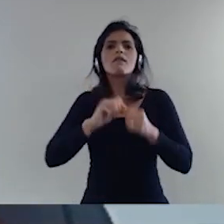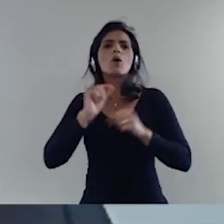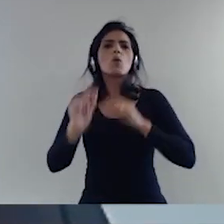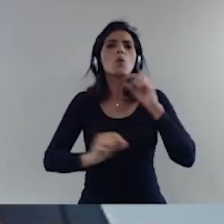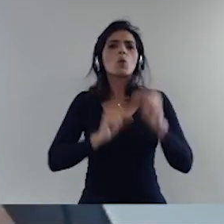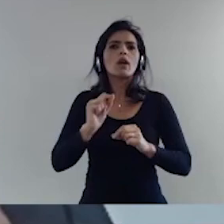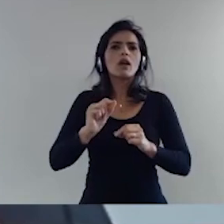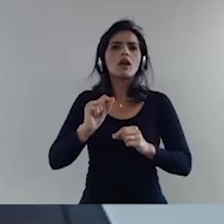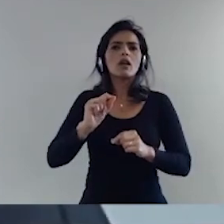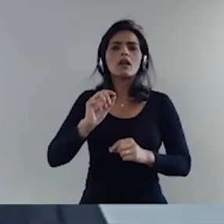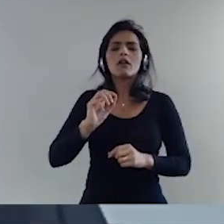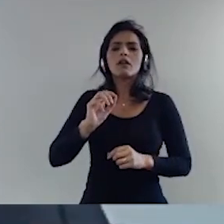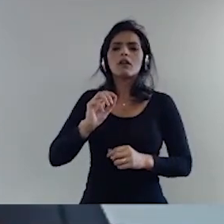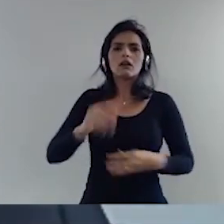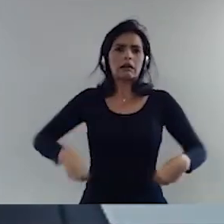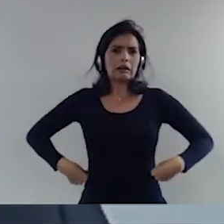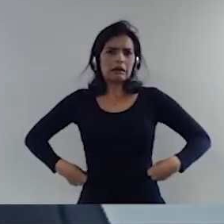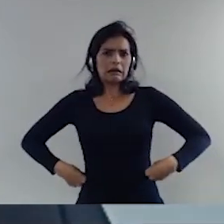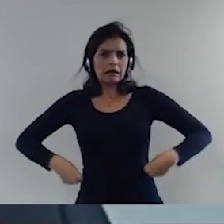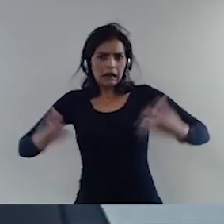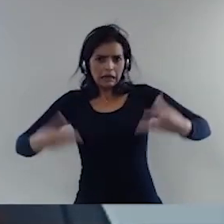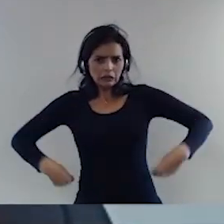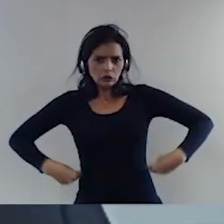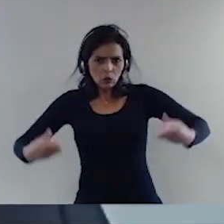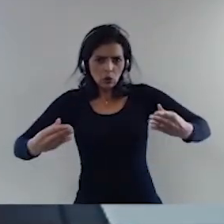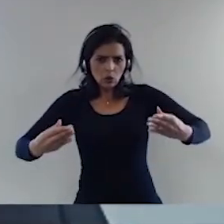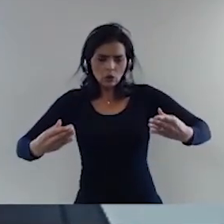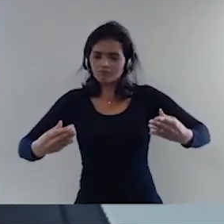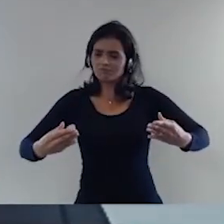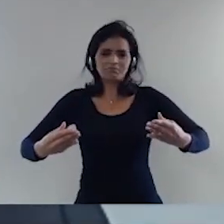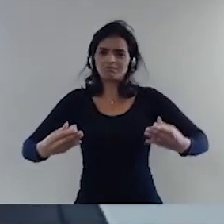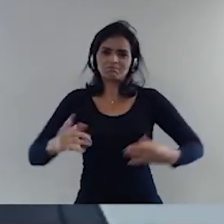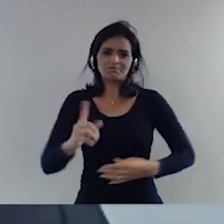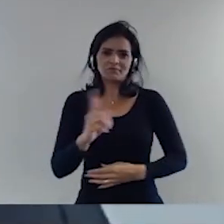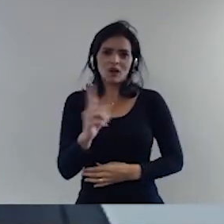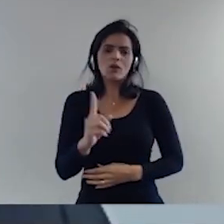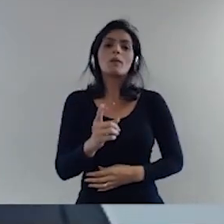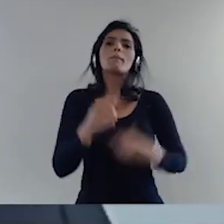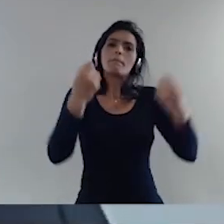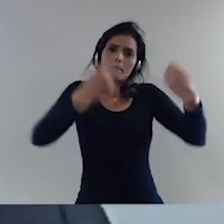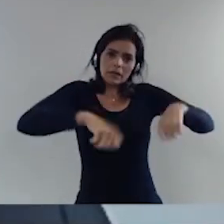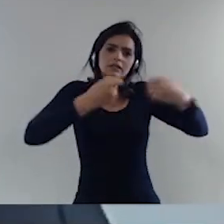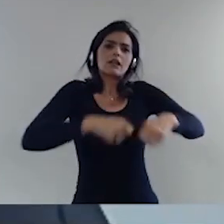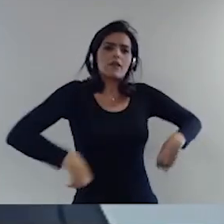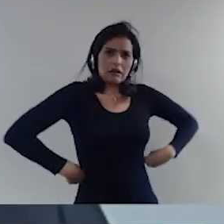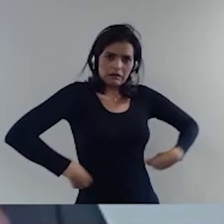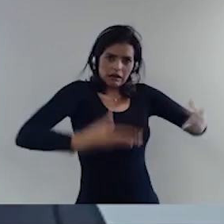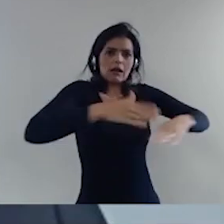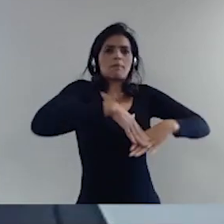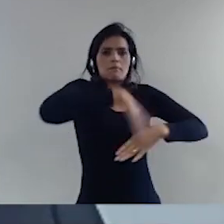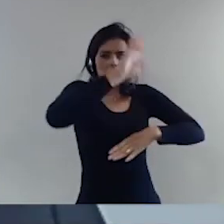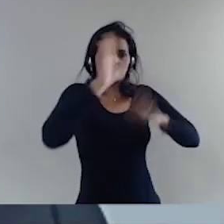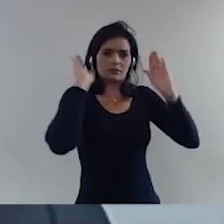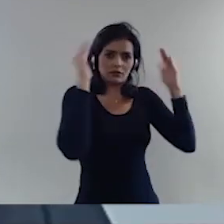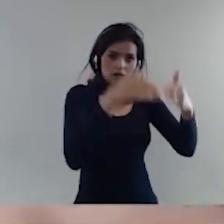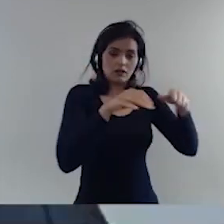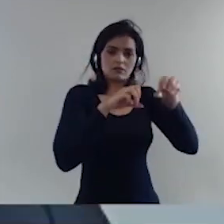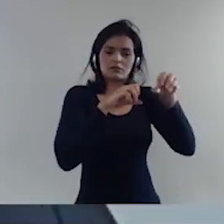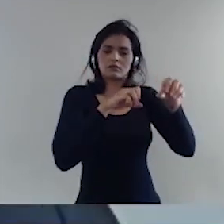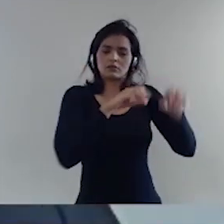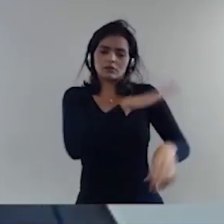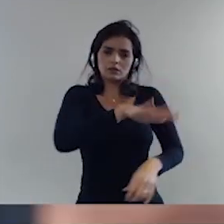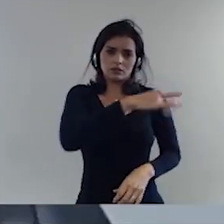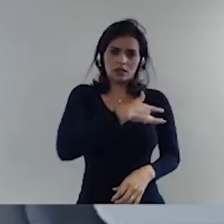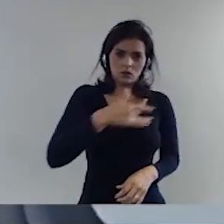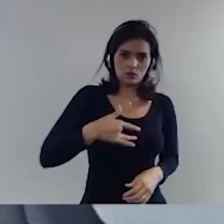entesourou, ou seja, não gastou o que deveria gastar em saúde. Dados do